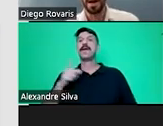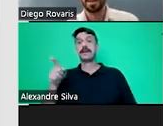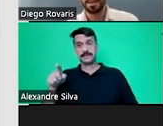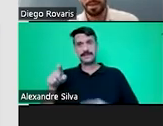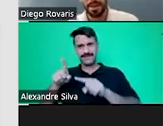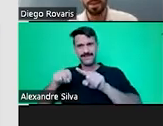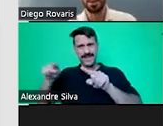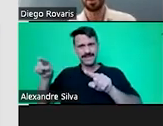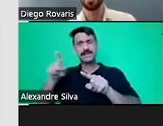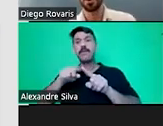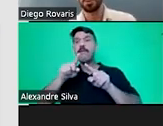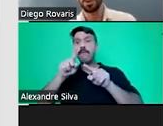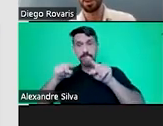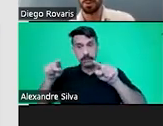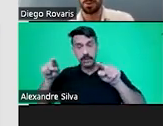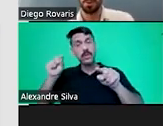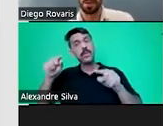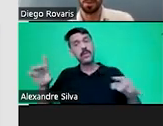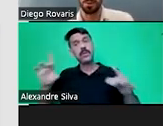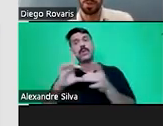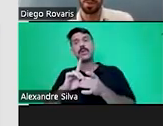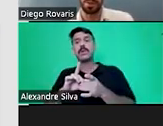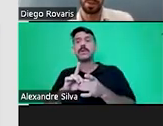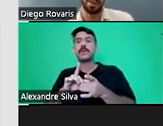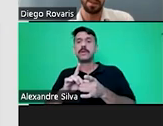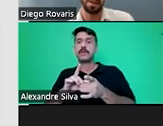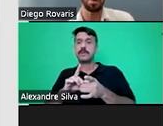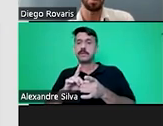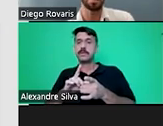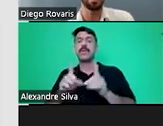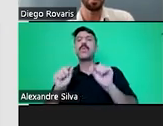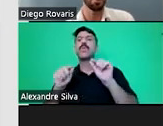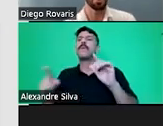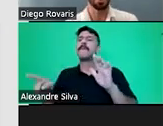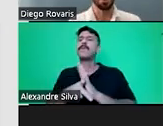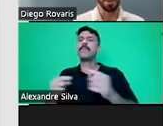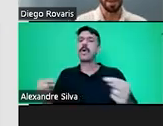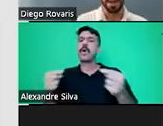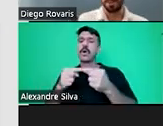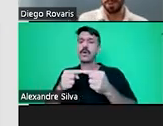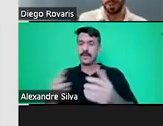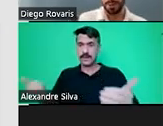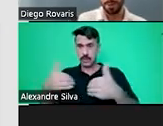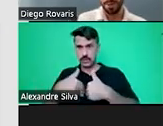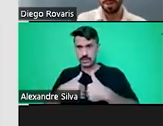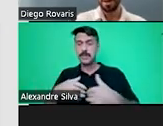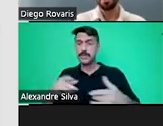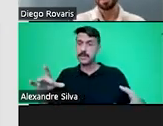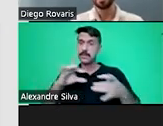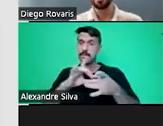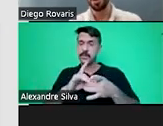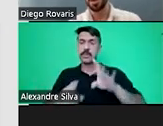são as que se relacionam com um transtorno do espectro autista, que tem uma correlação muito forte com TDAH